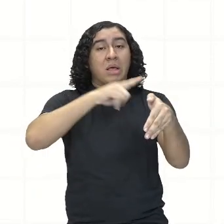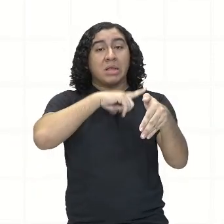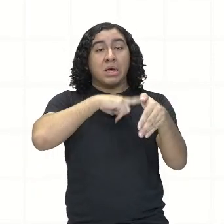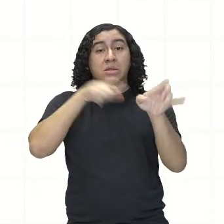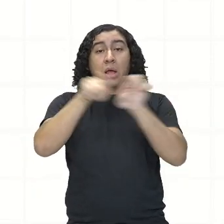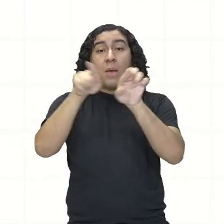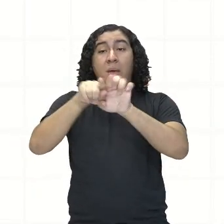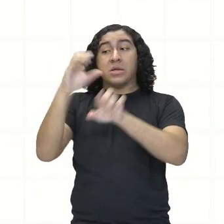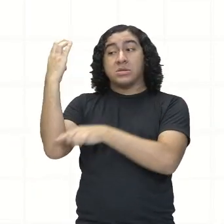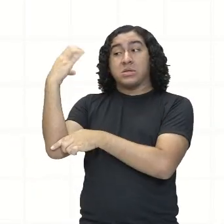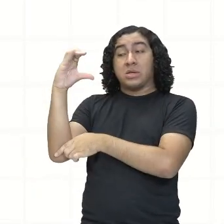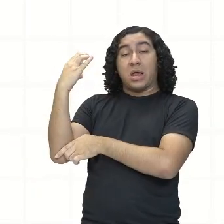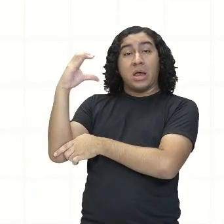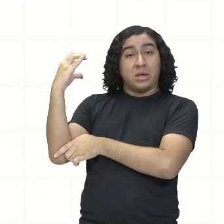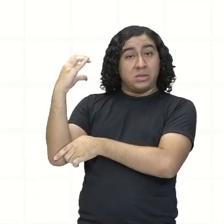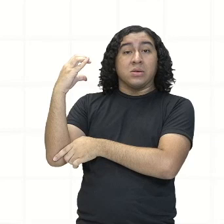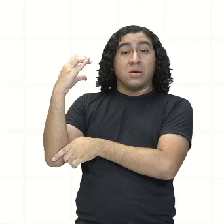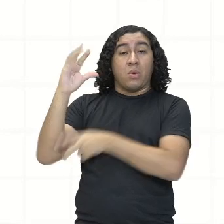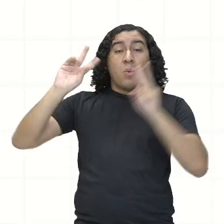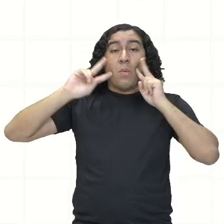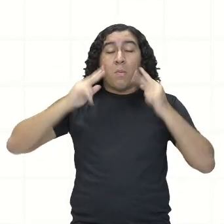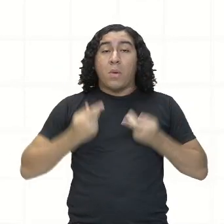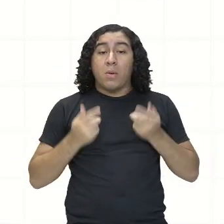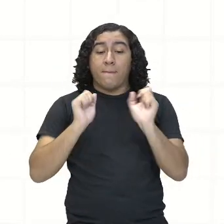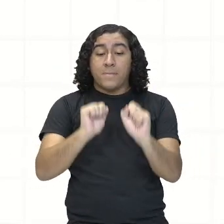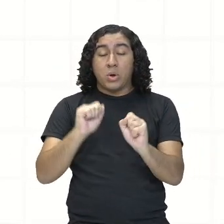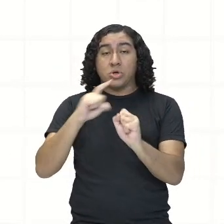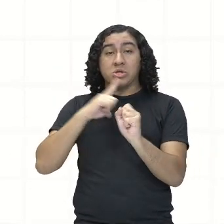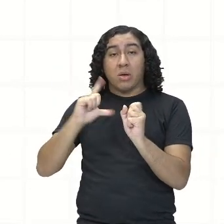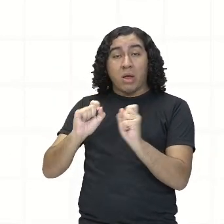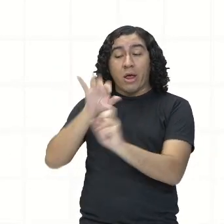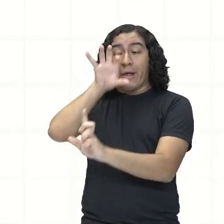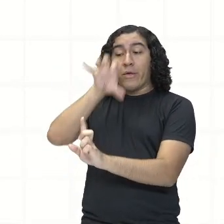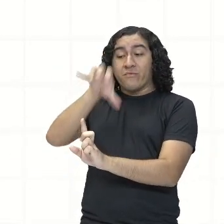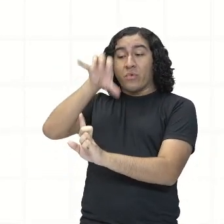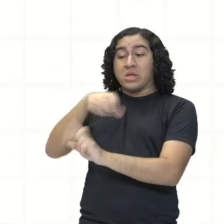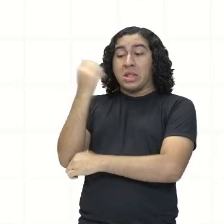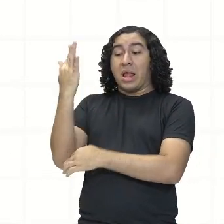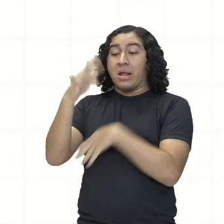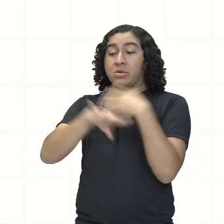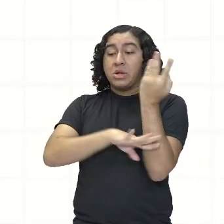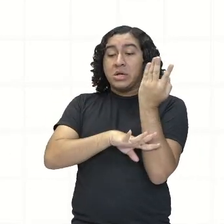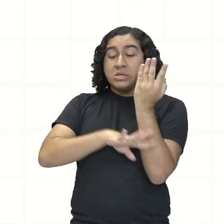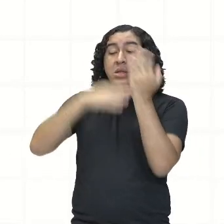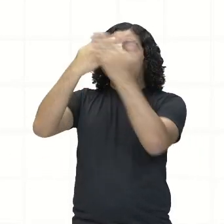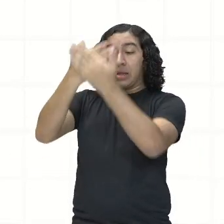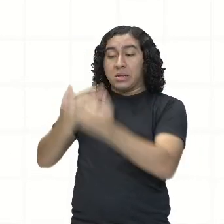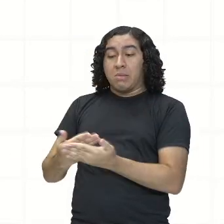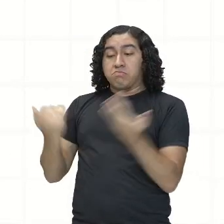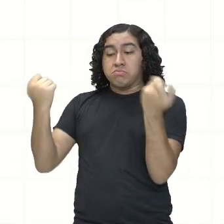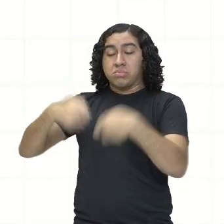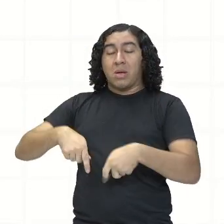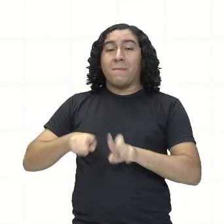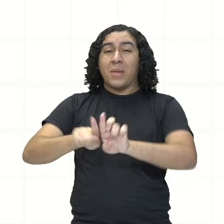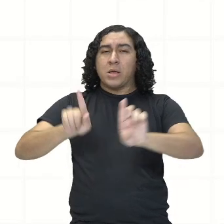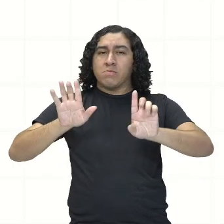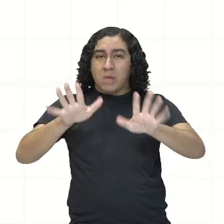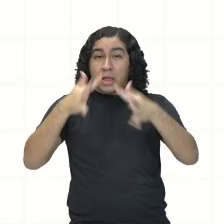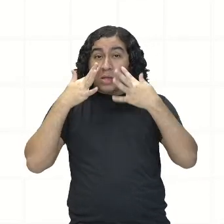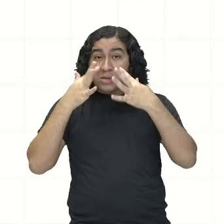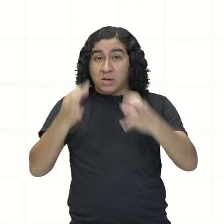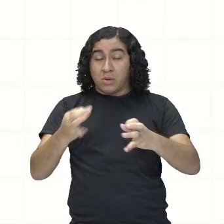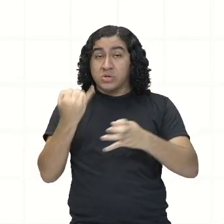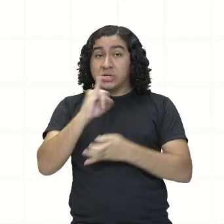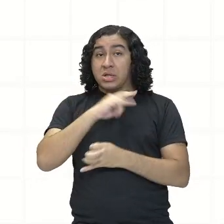homem pode exercer poder sobre a natureza, podendo estudá-la e compreendê-la. Mas prestem atenção, quando se fala